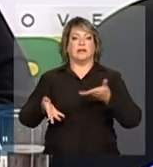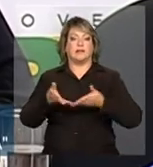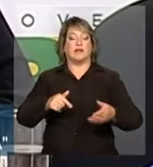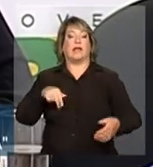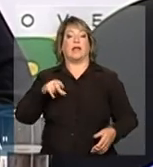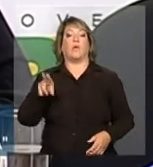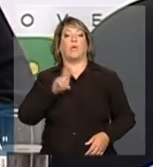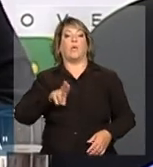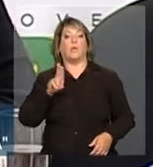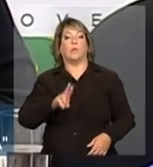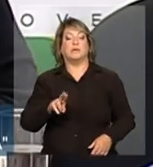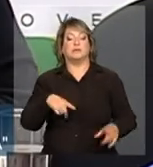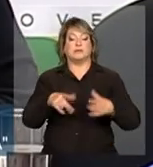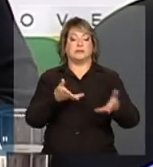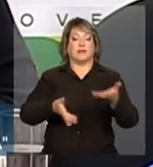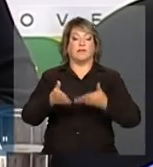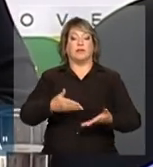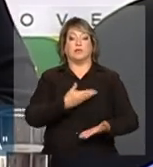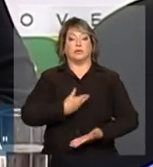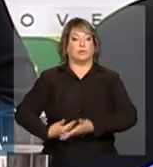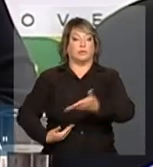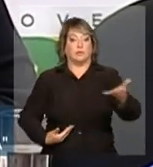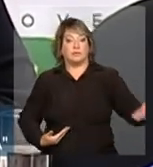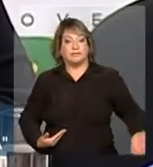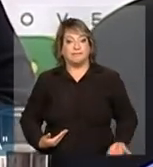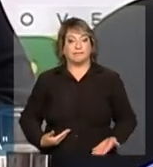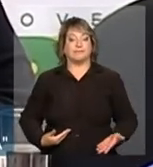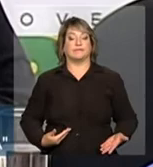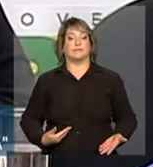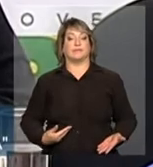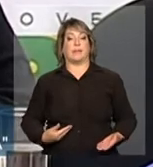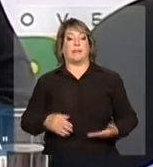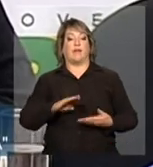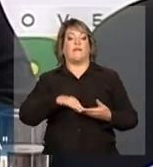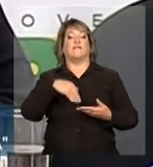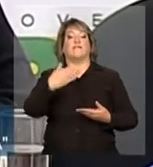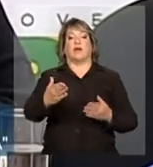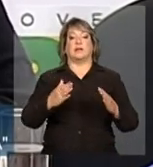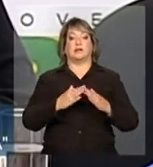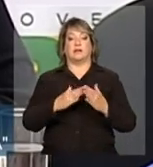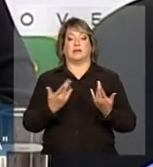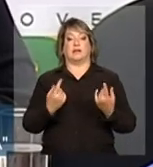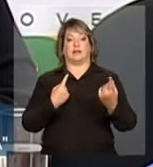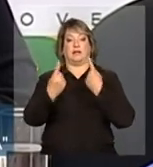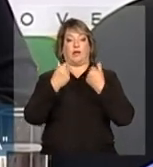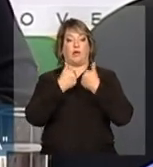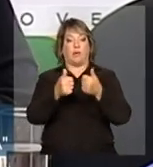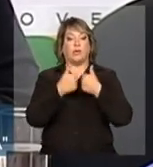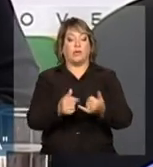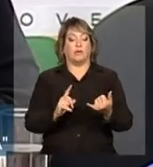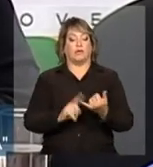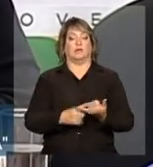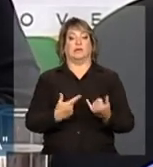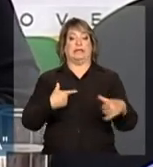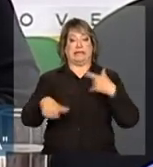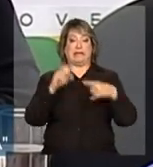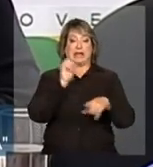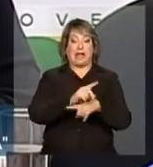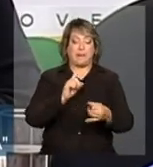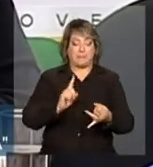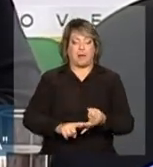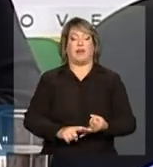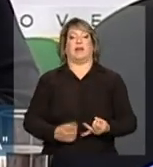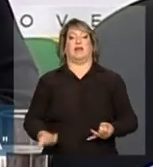usa serviços públicos, quem usa serviço público fora de casa, no transporte, mercado de trabalho,